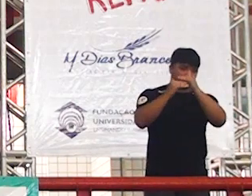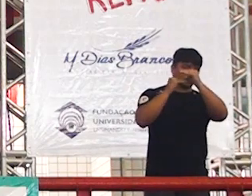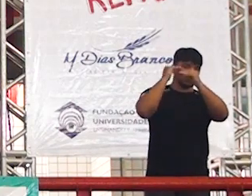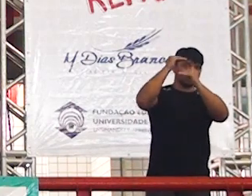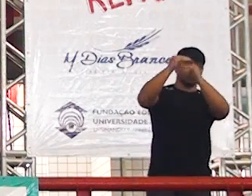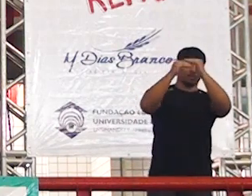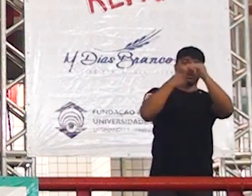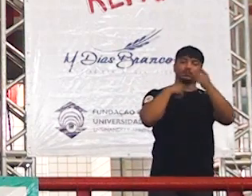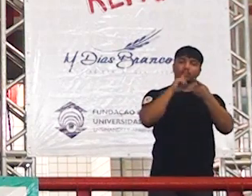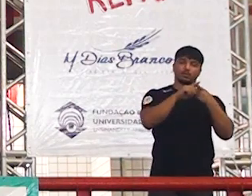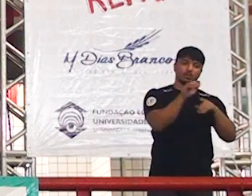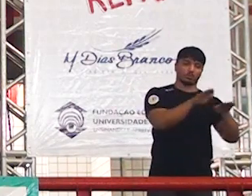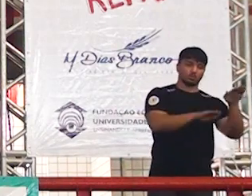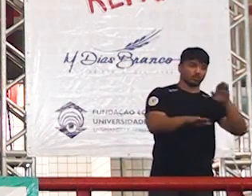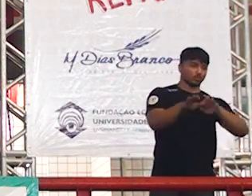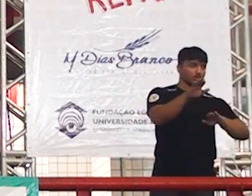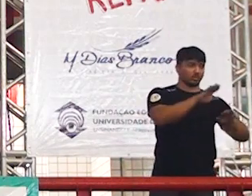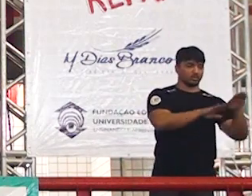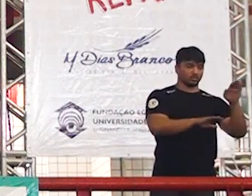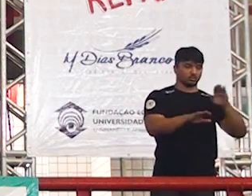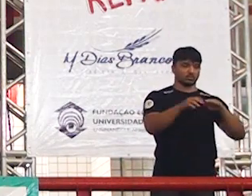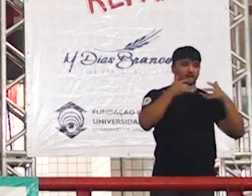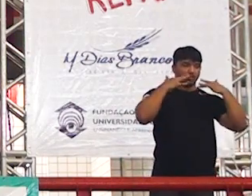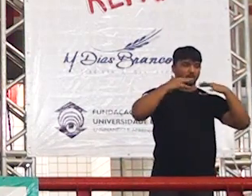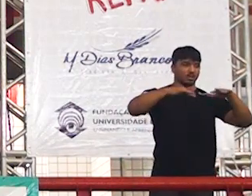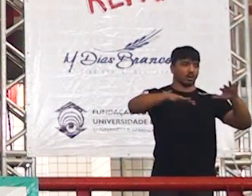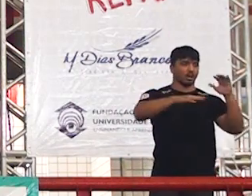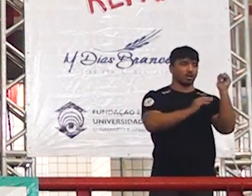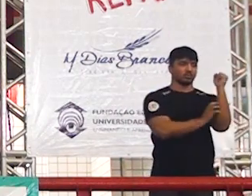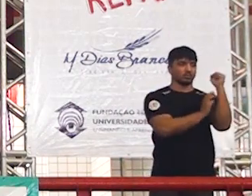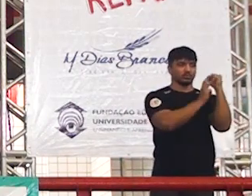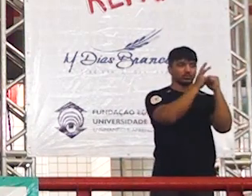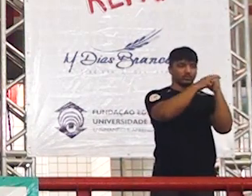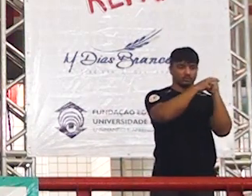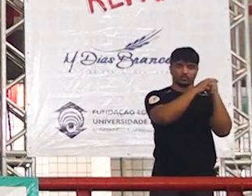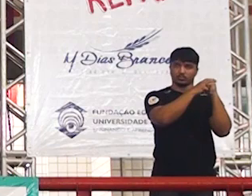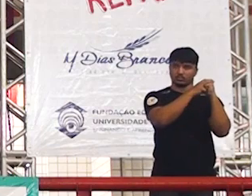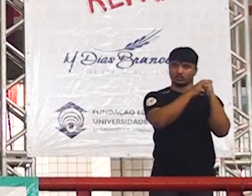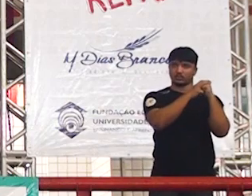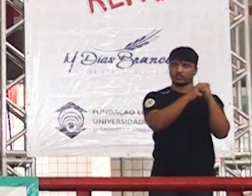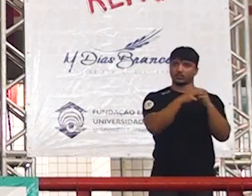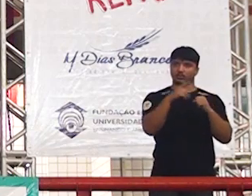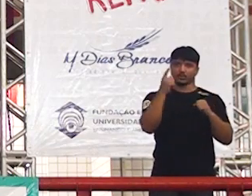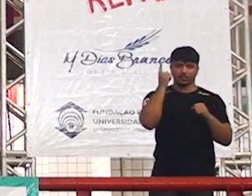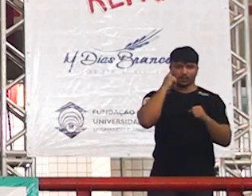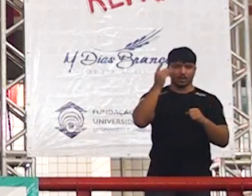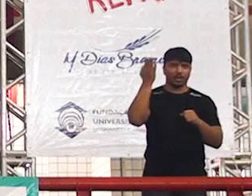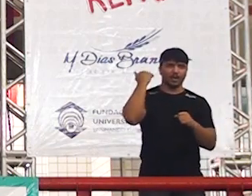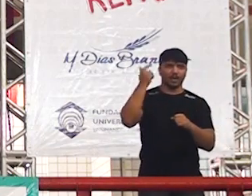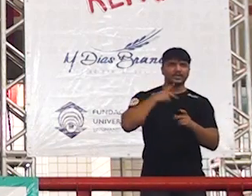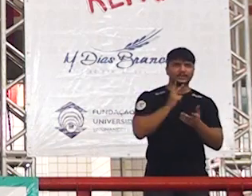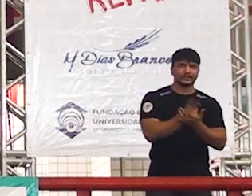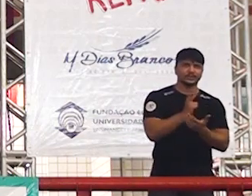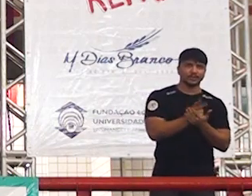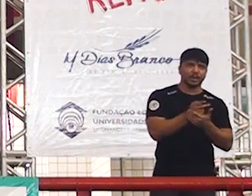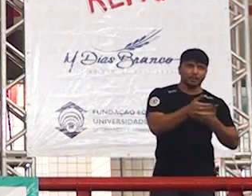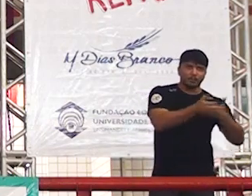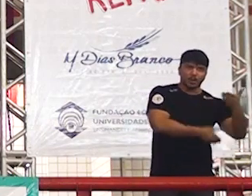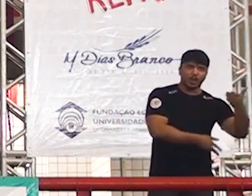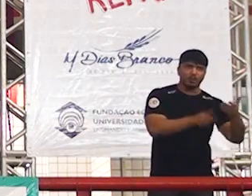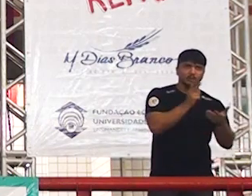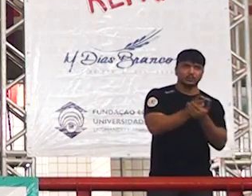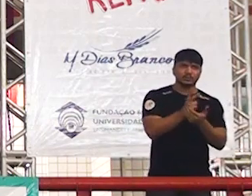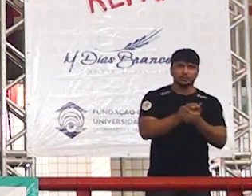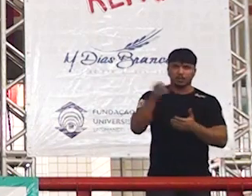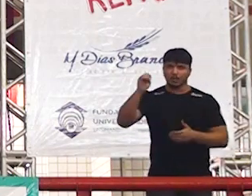Desenvolvimento e preservação ambiental. Ah, Dionísio, bem que você disse que nem toda prova vai ser